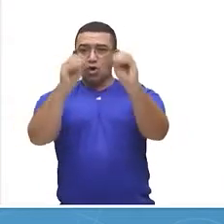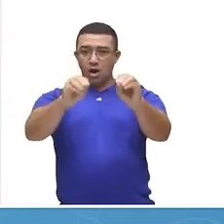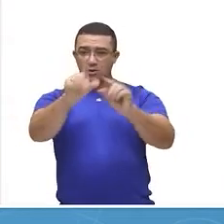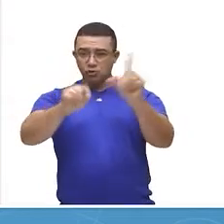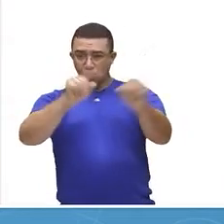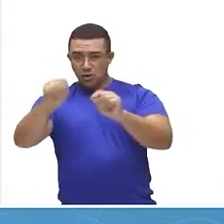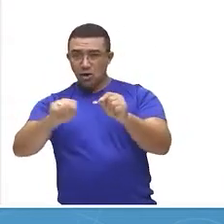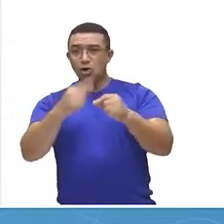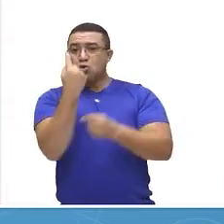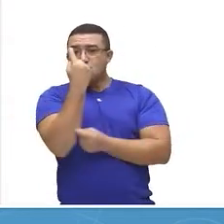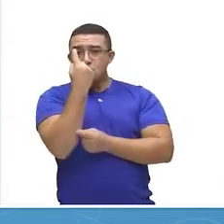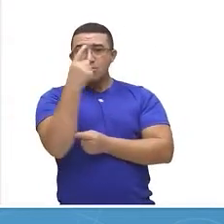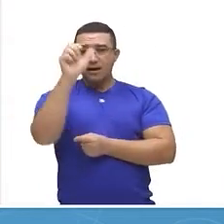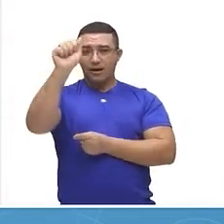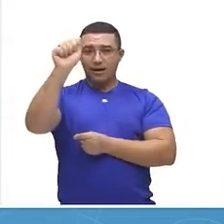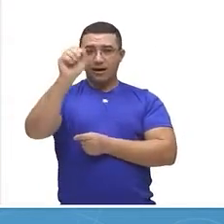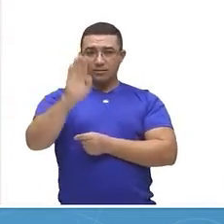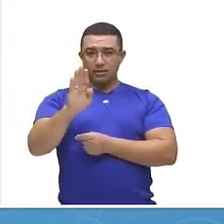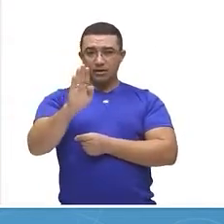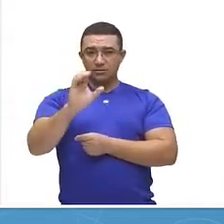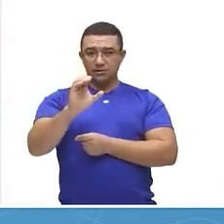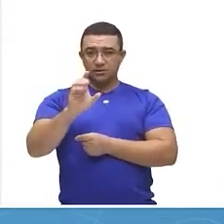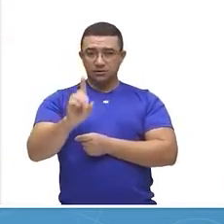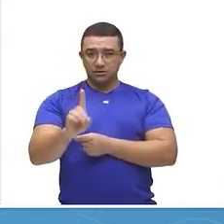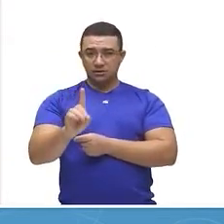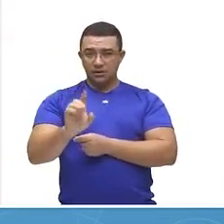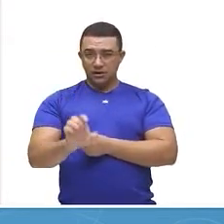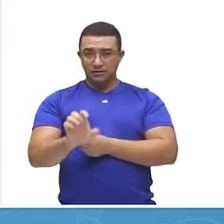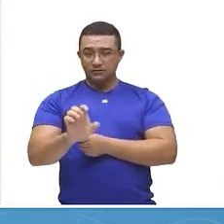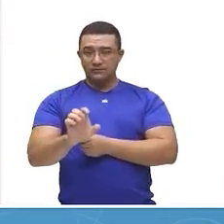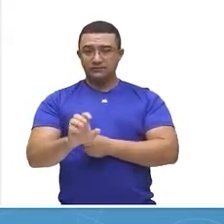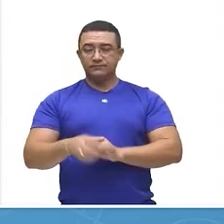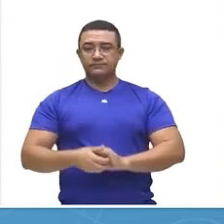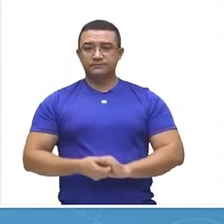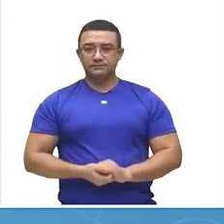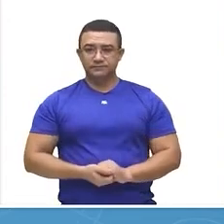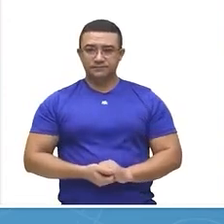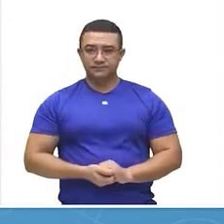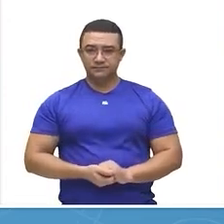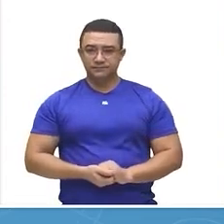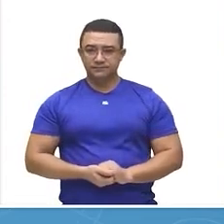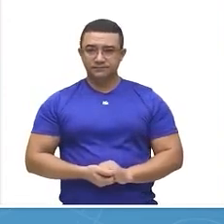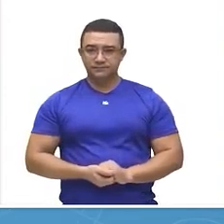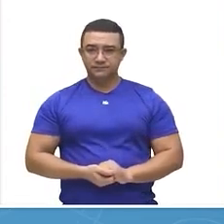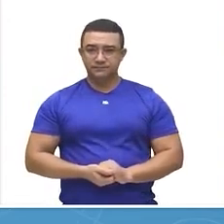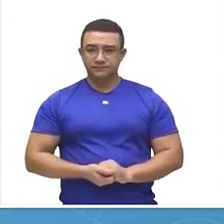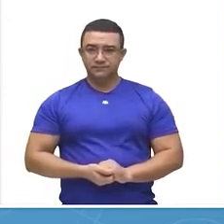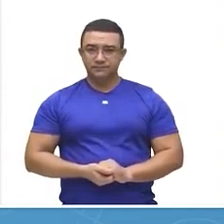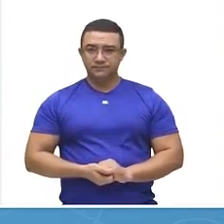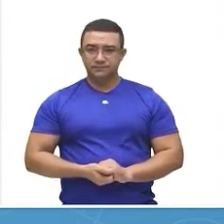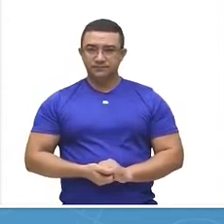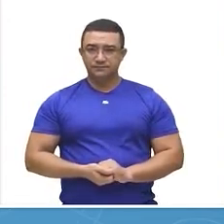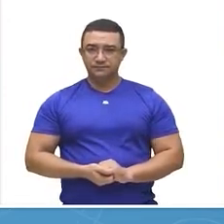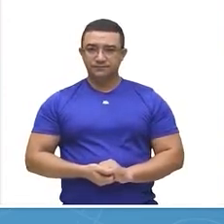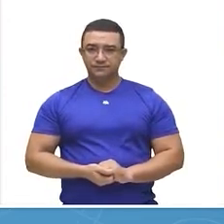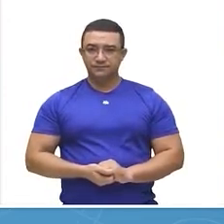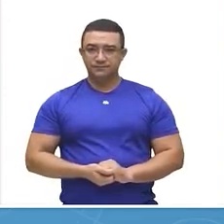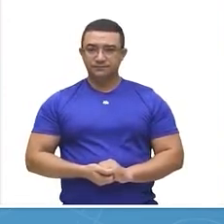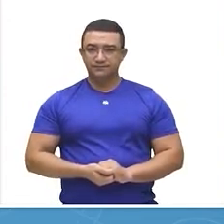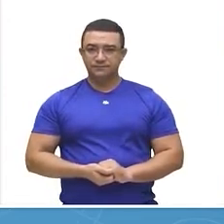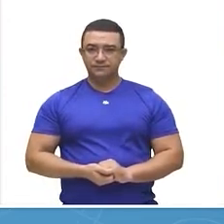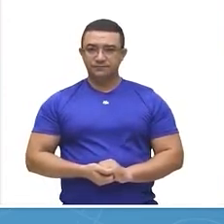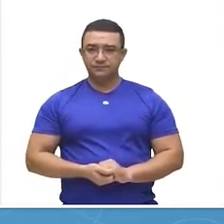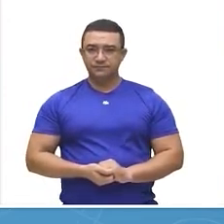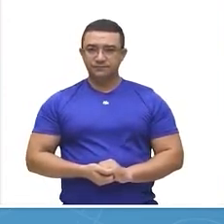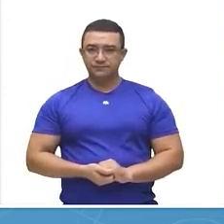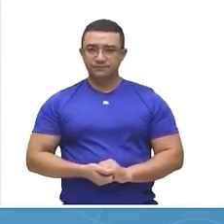das alternativas. Nós temos letra A, in, letra B, under, letra C, above, letra D, at,